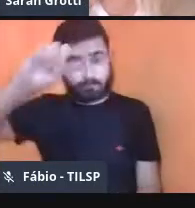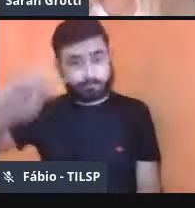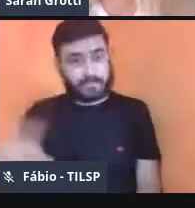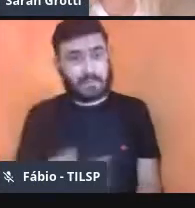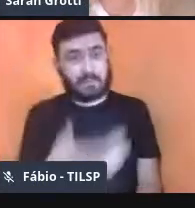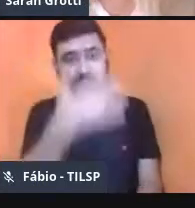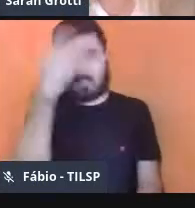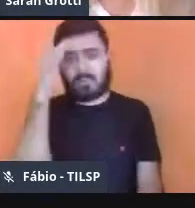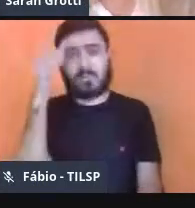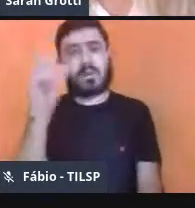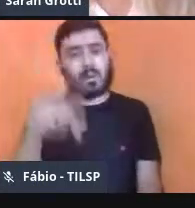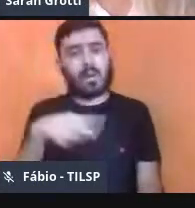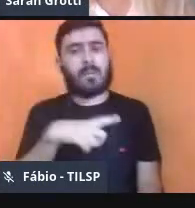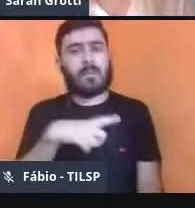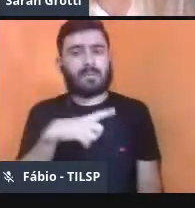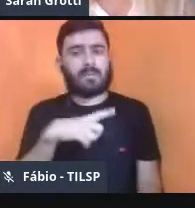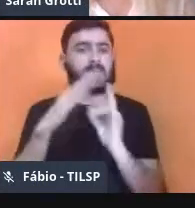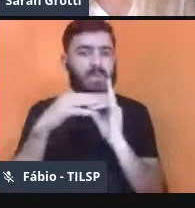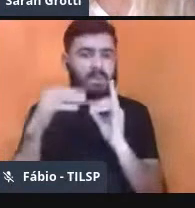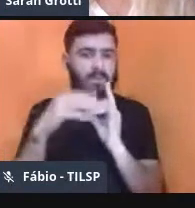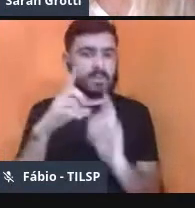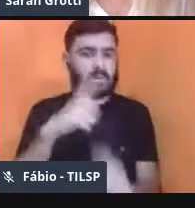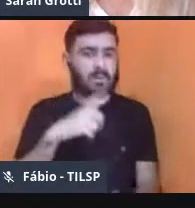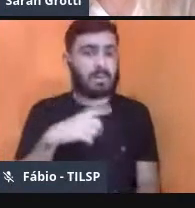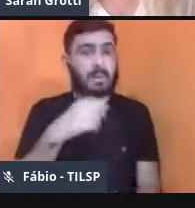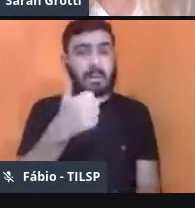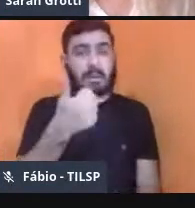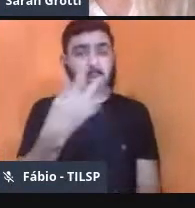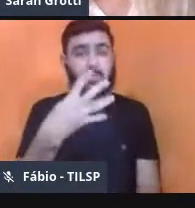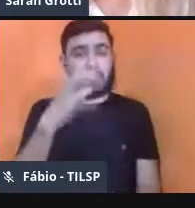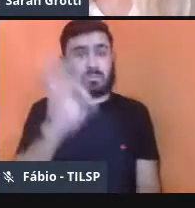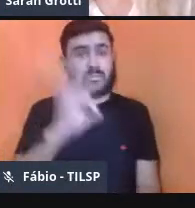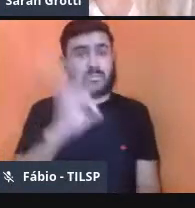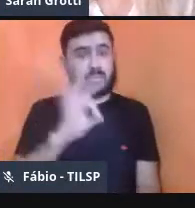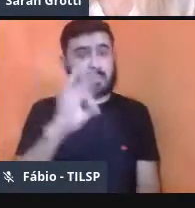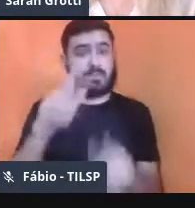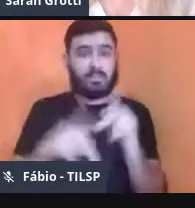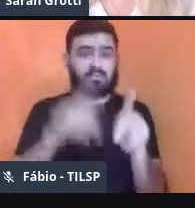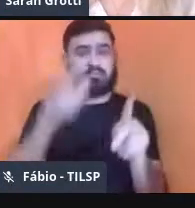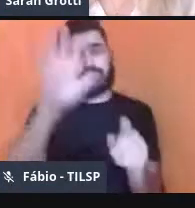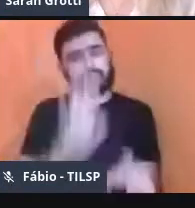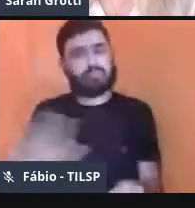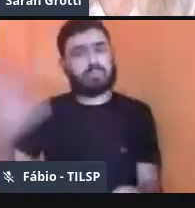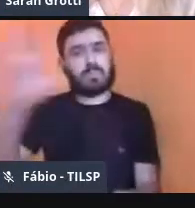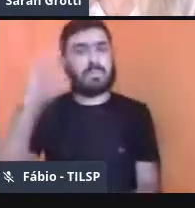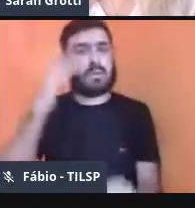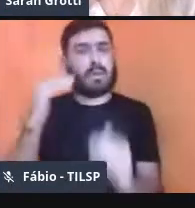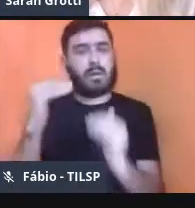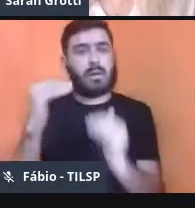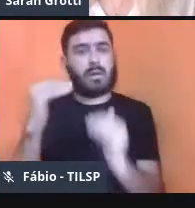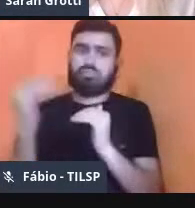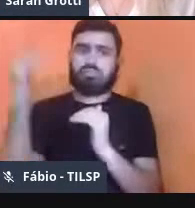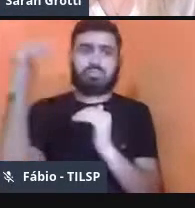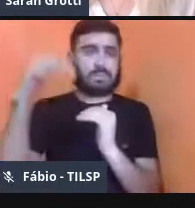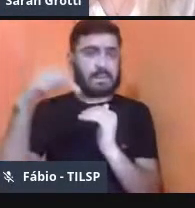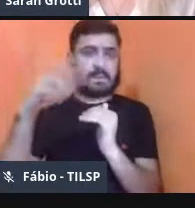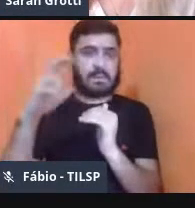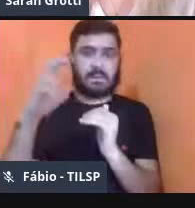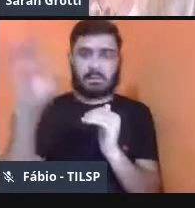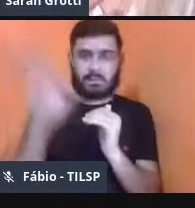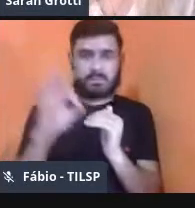14% da população. É um aumento aí de 75%, é muita coisa, né? A gente nem